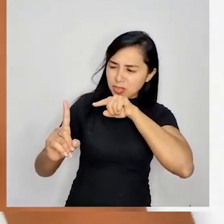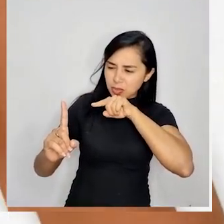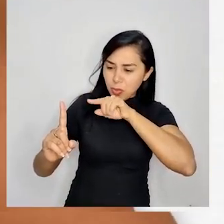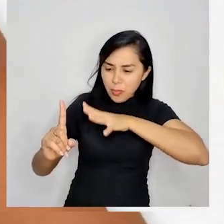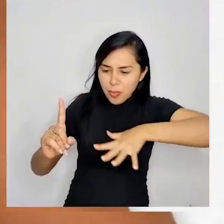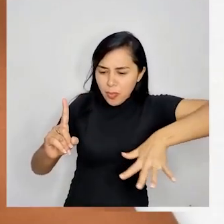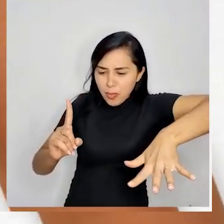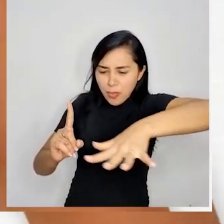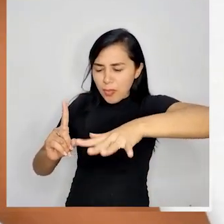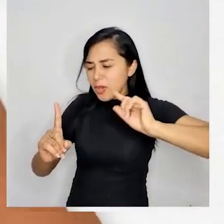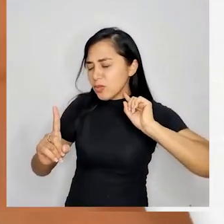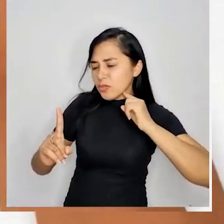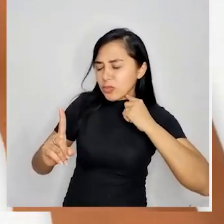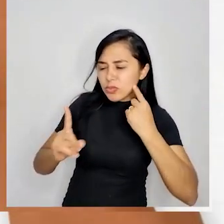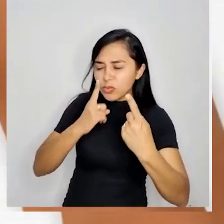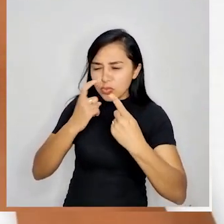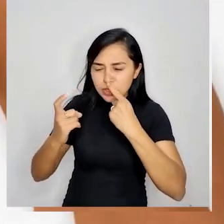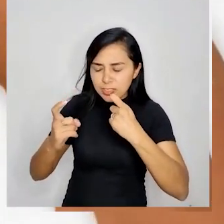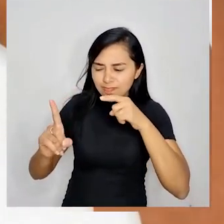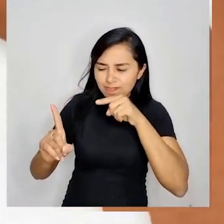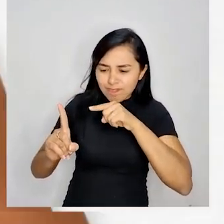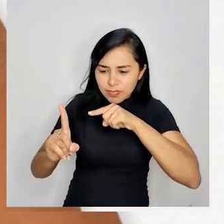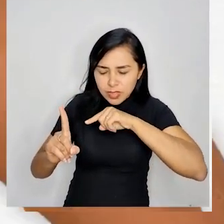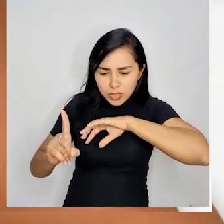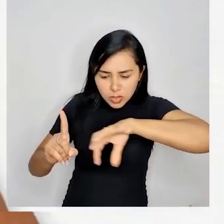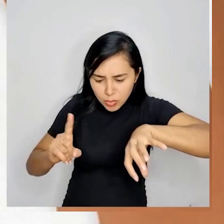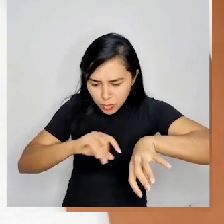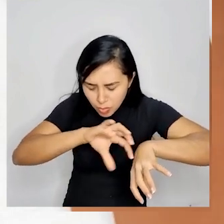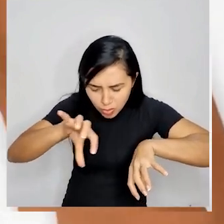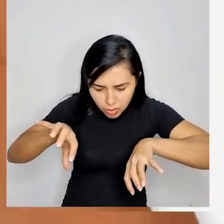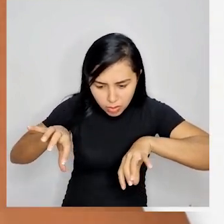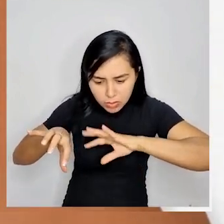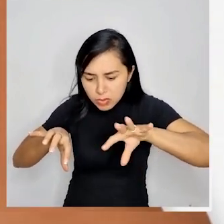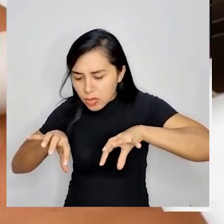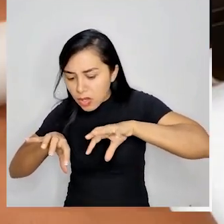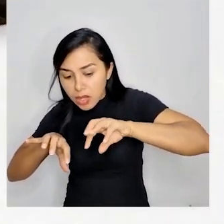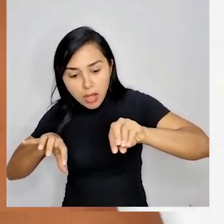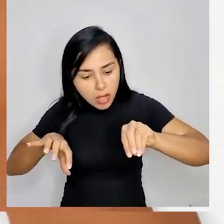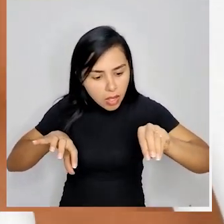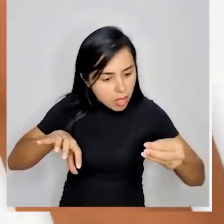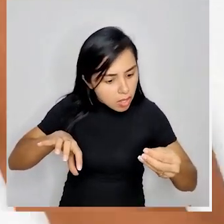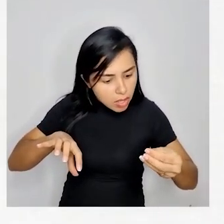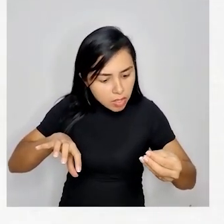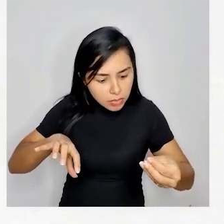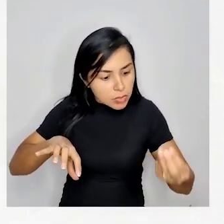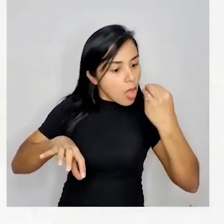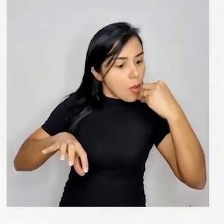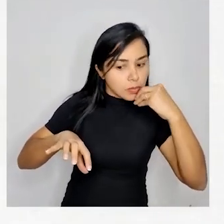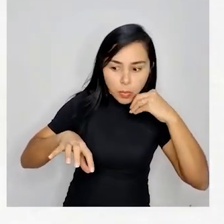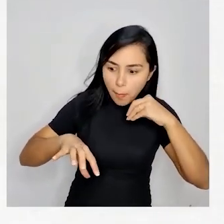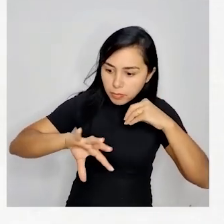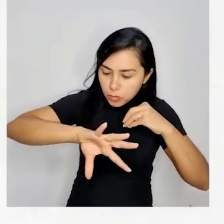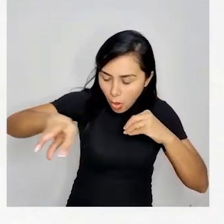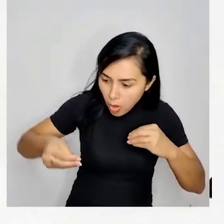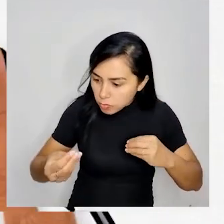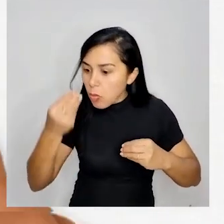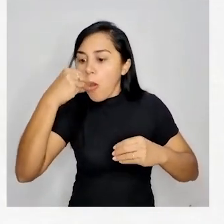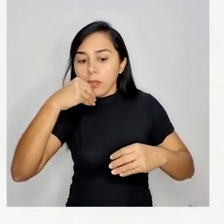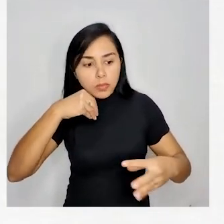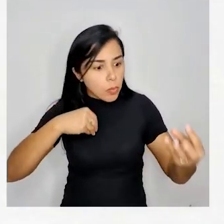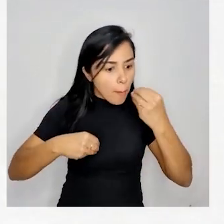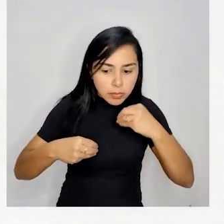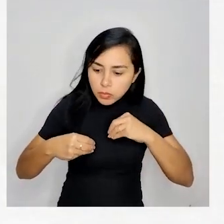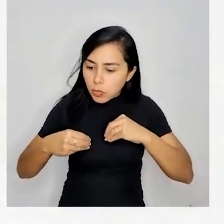pátio, catando comida entre os detritos. Quando achava alguma coisa, não examinava